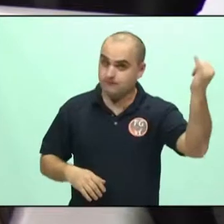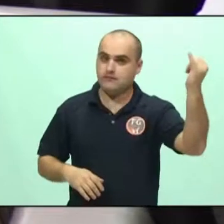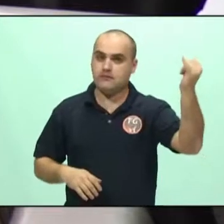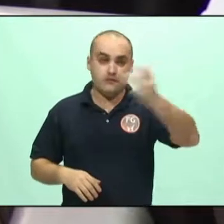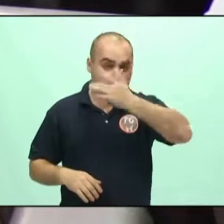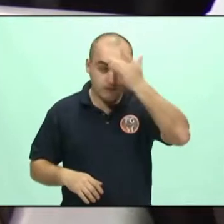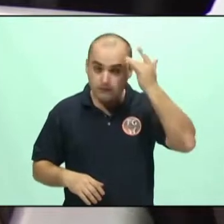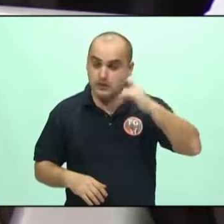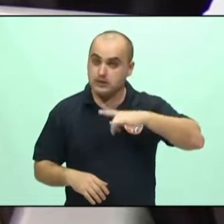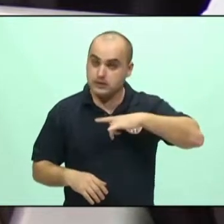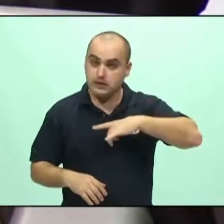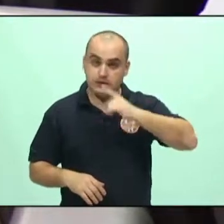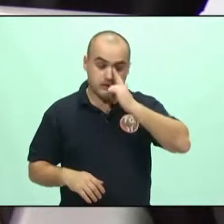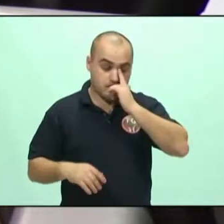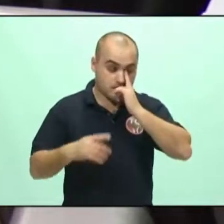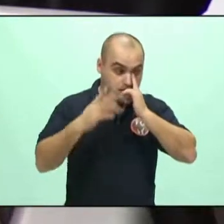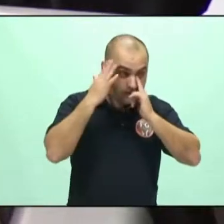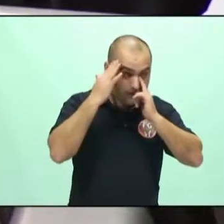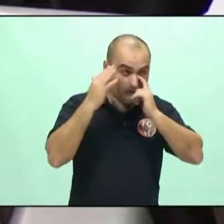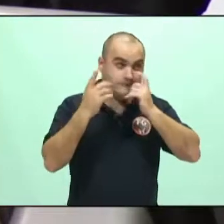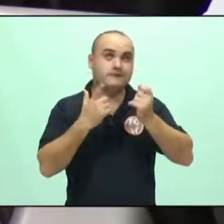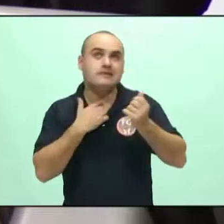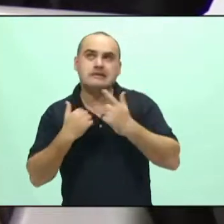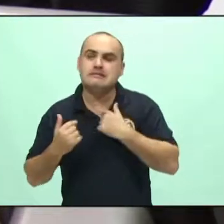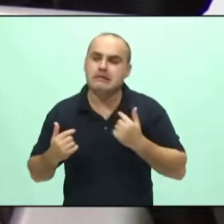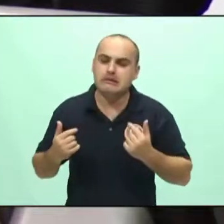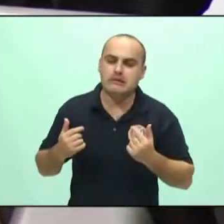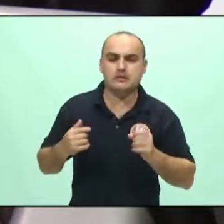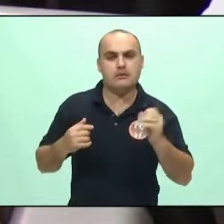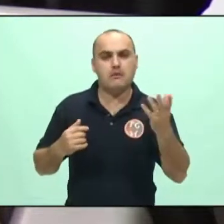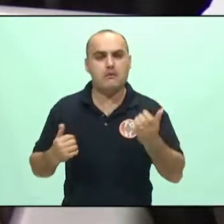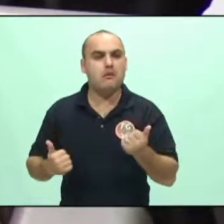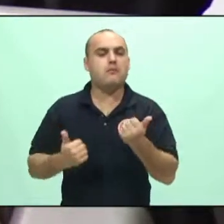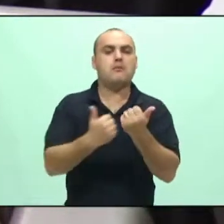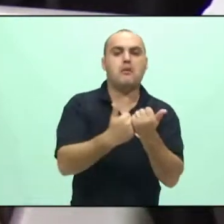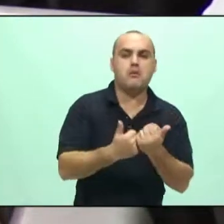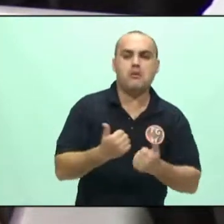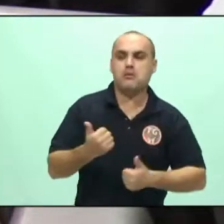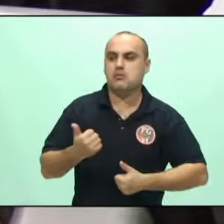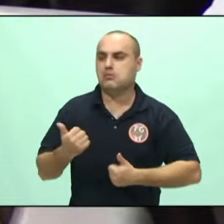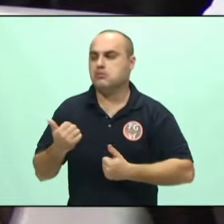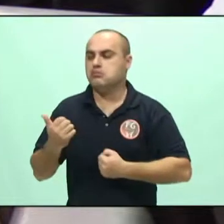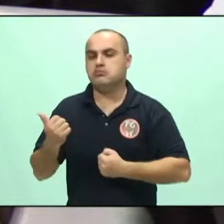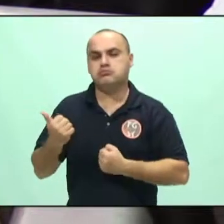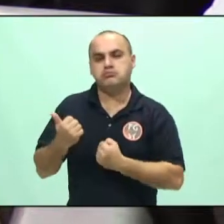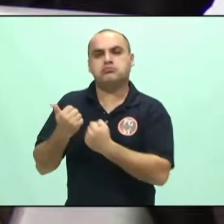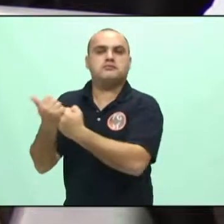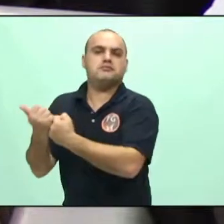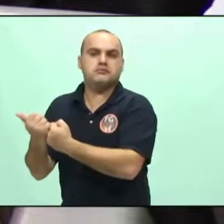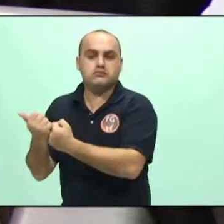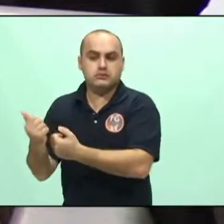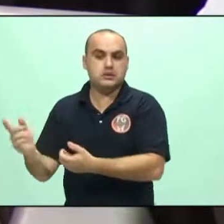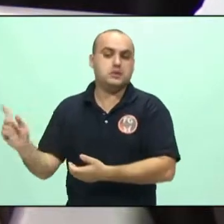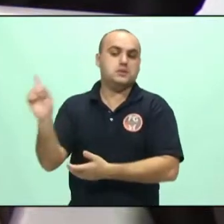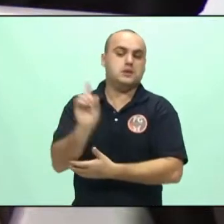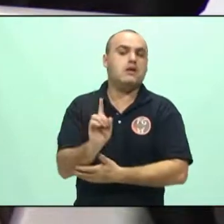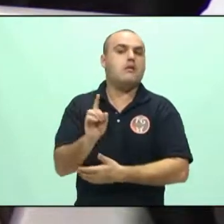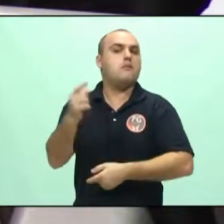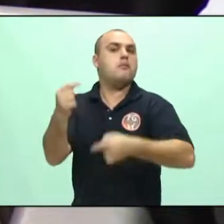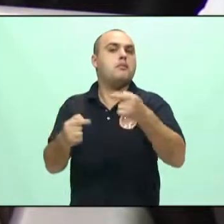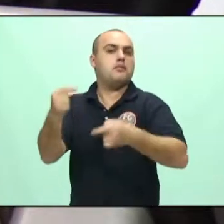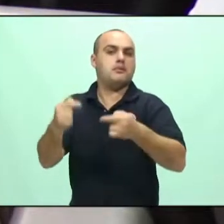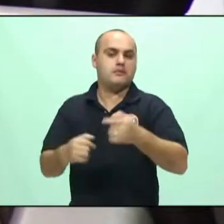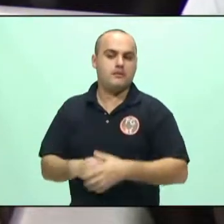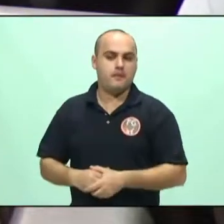tem tendência outros que que apoia outros que que não apoiam vem e debate audiência pública